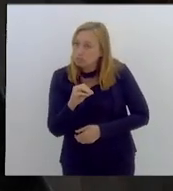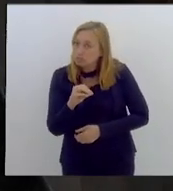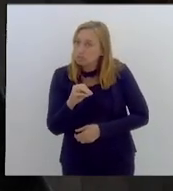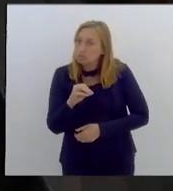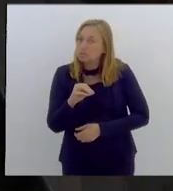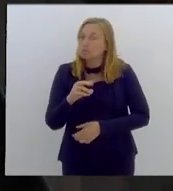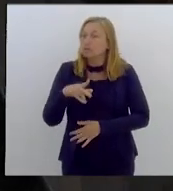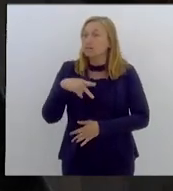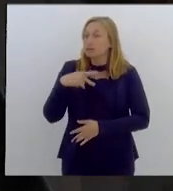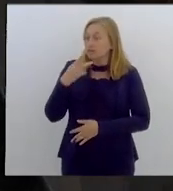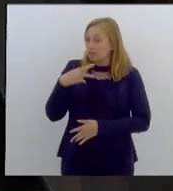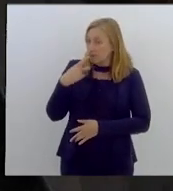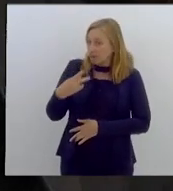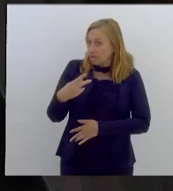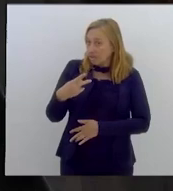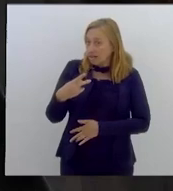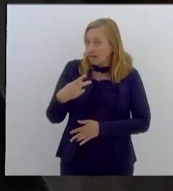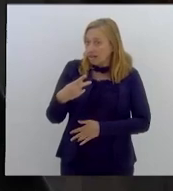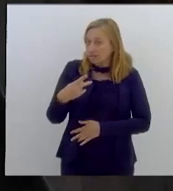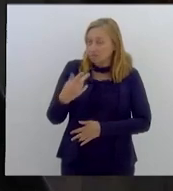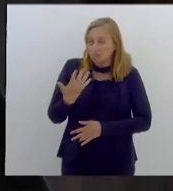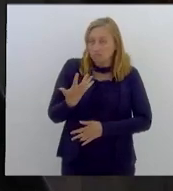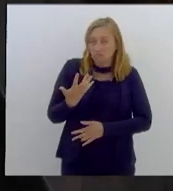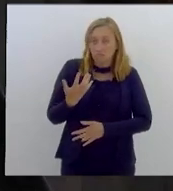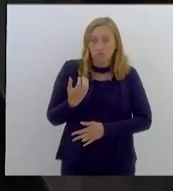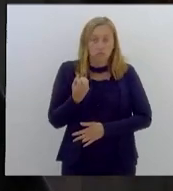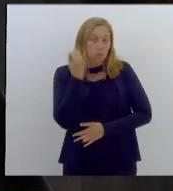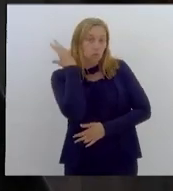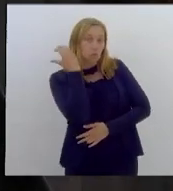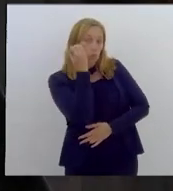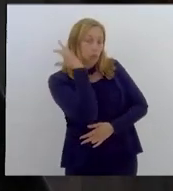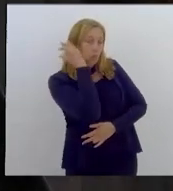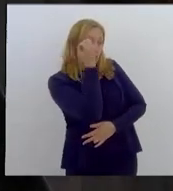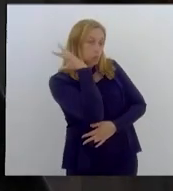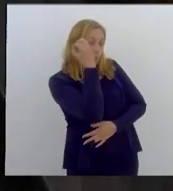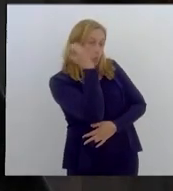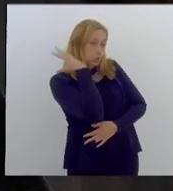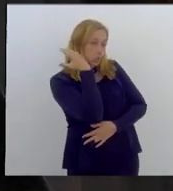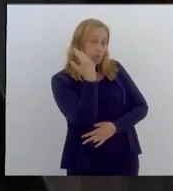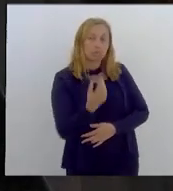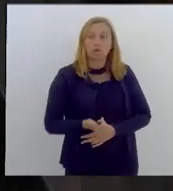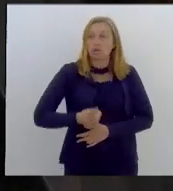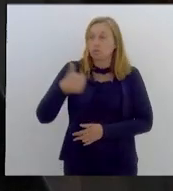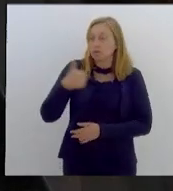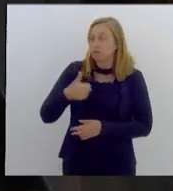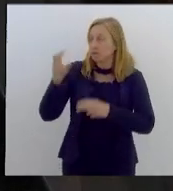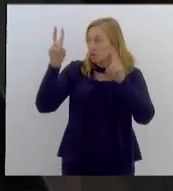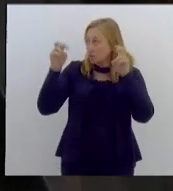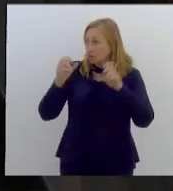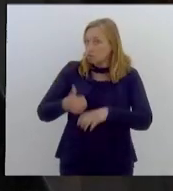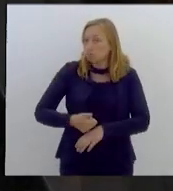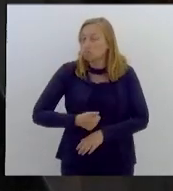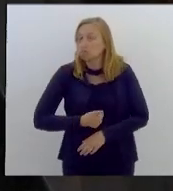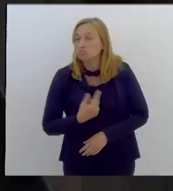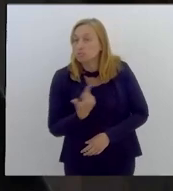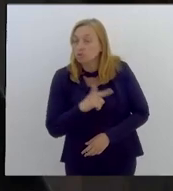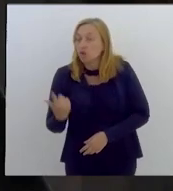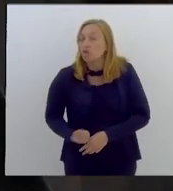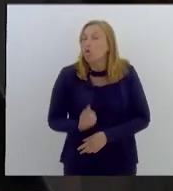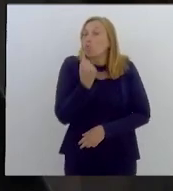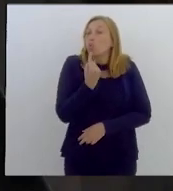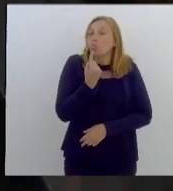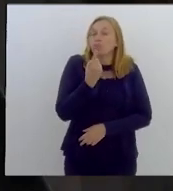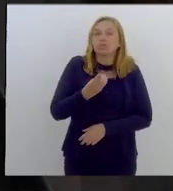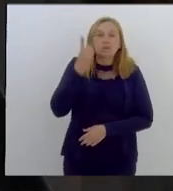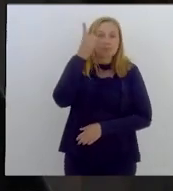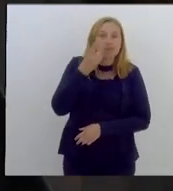fazer questão de não ouvir. Esta é a primeira questão. Não teve um deputado aqui do